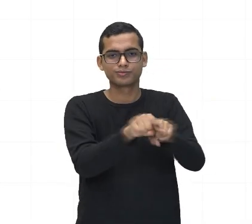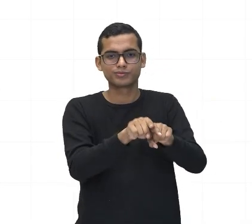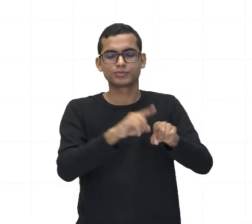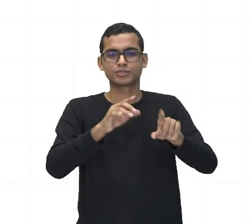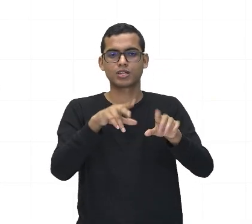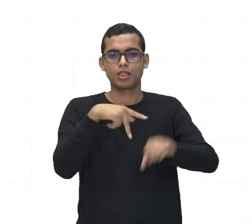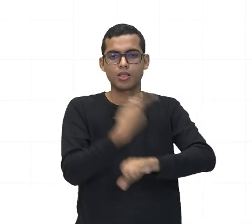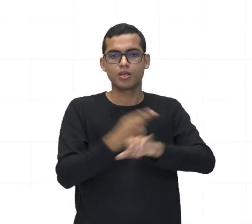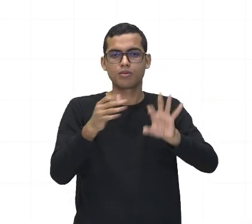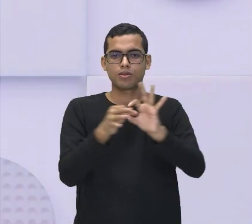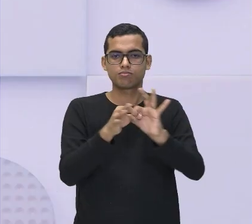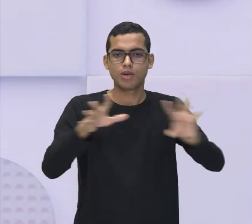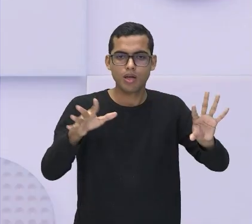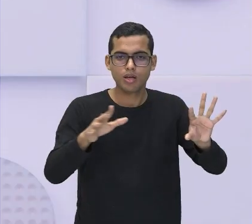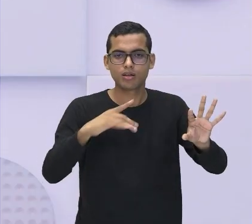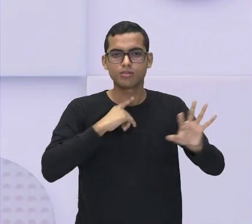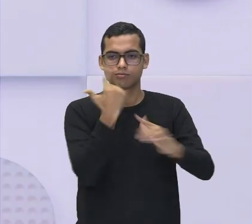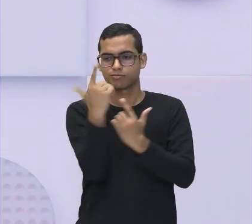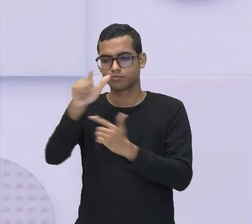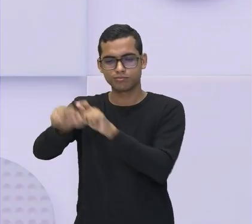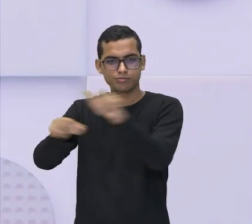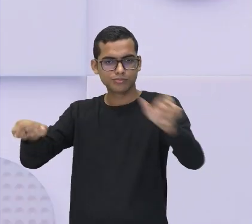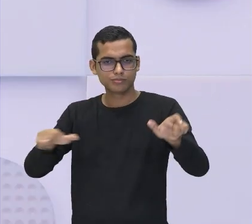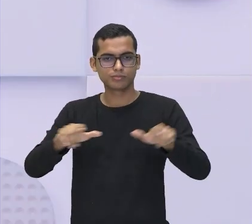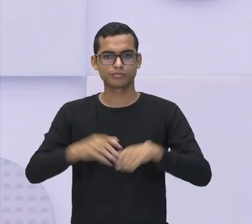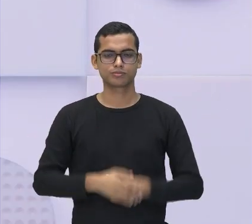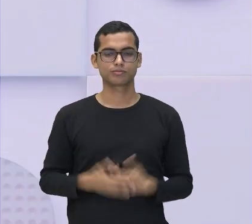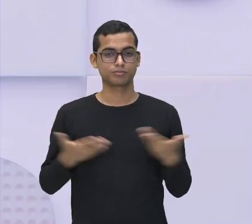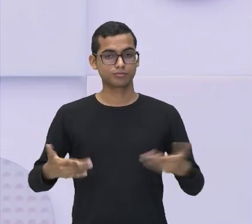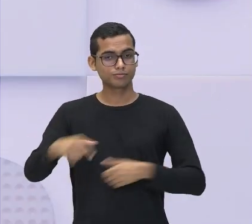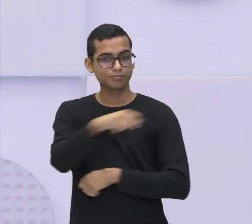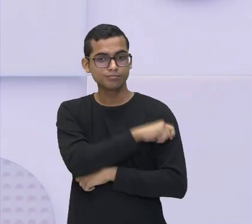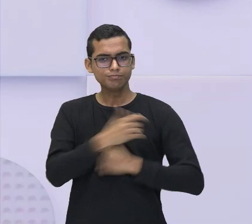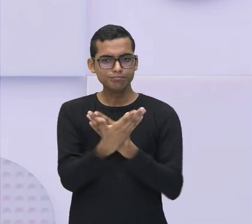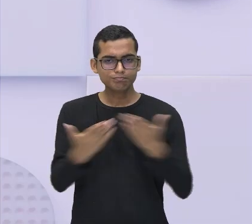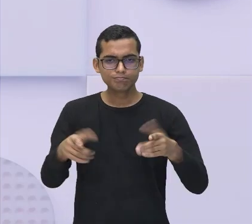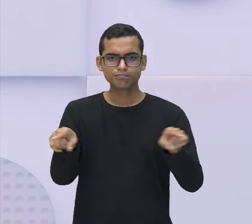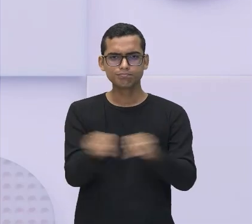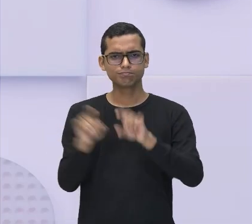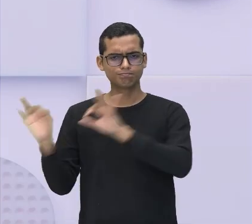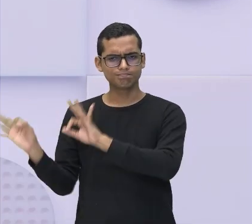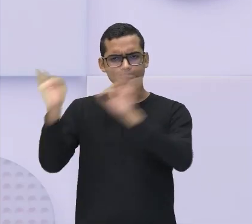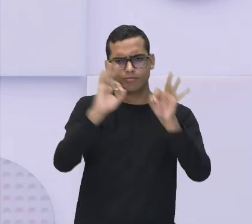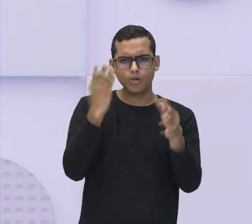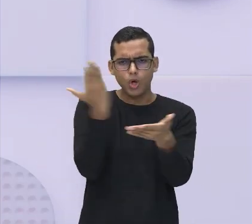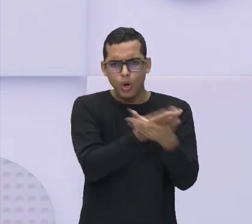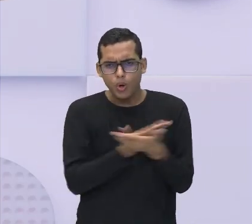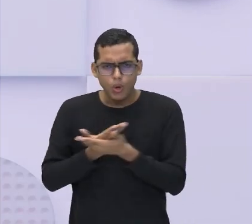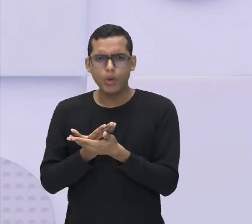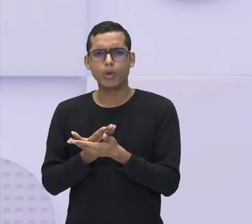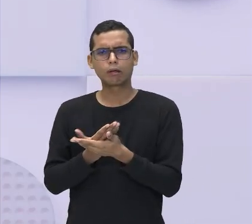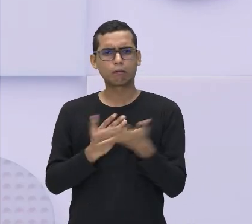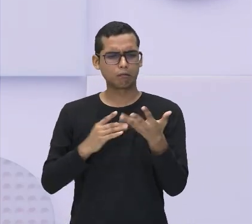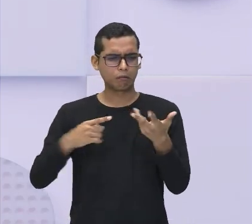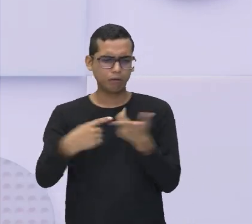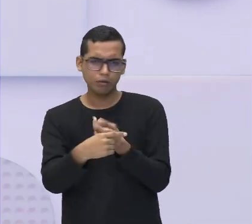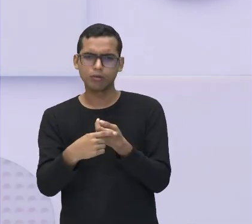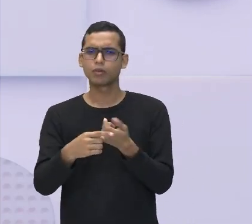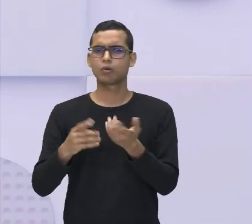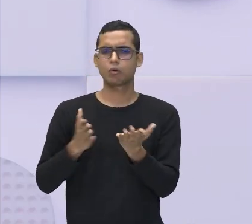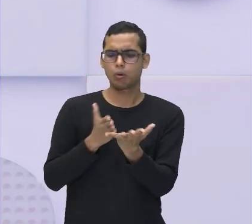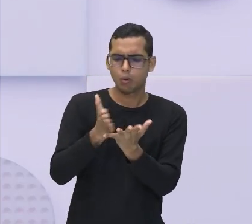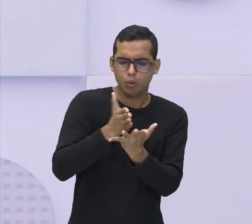libertação com os outros. Então, meus alunos, nós vimos de maneira panorâmica como é que esses